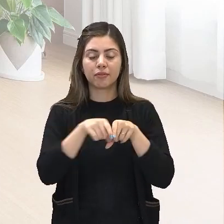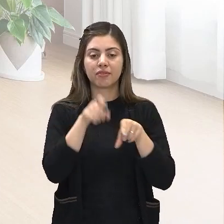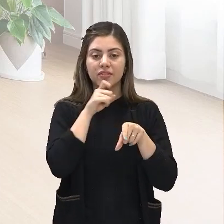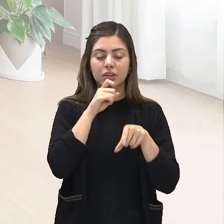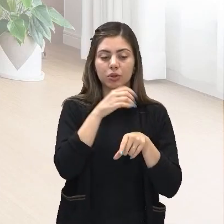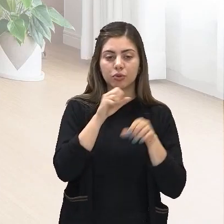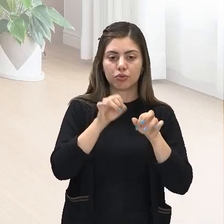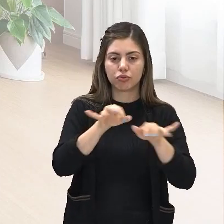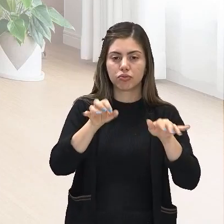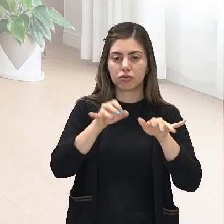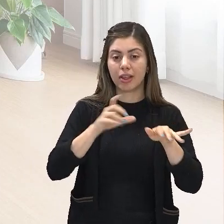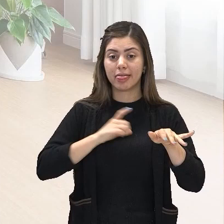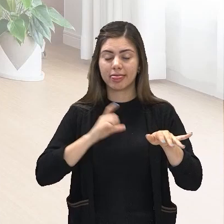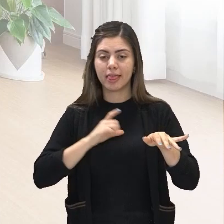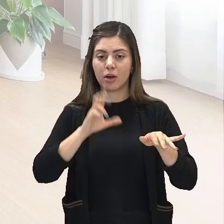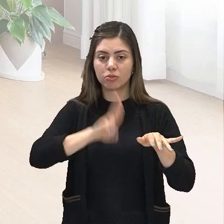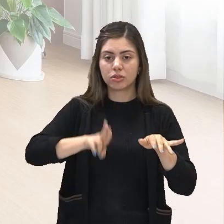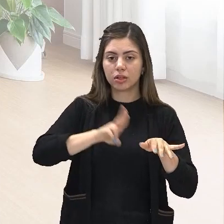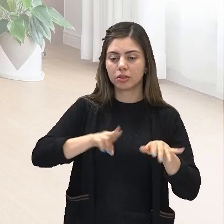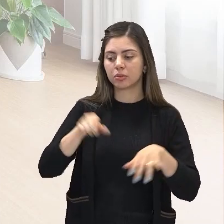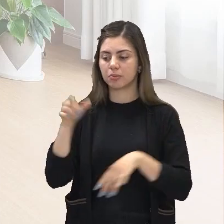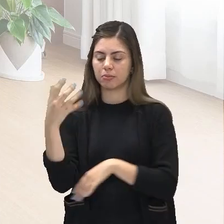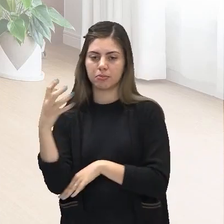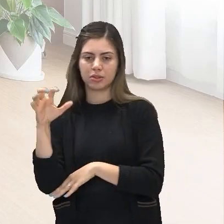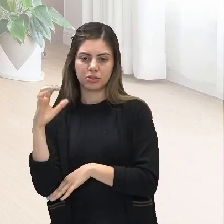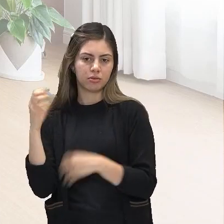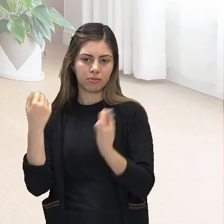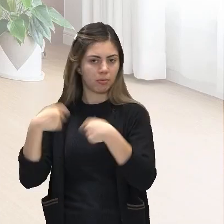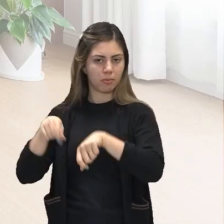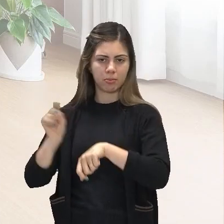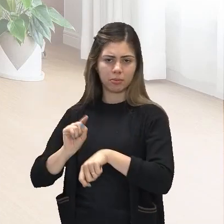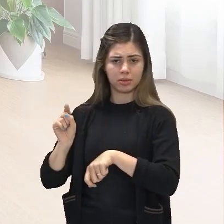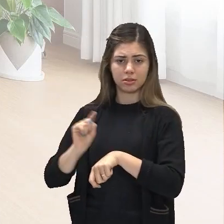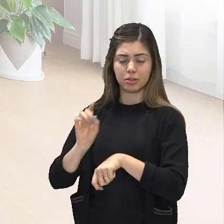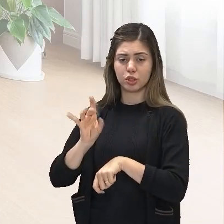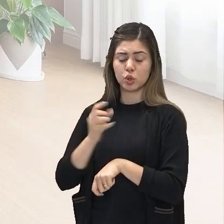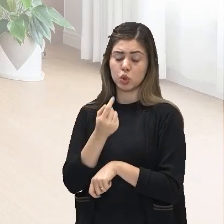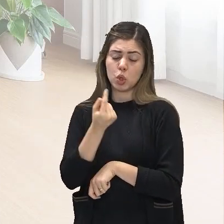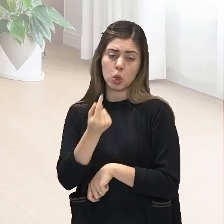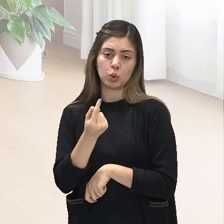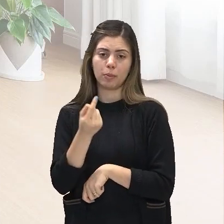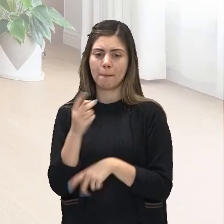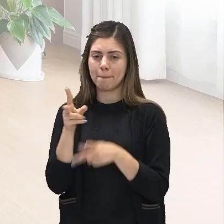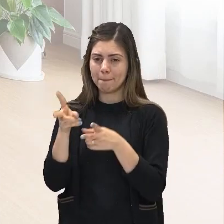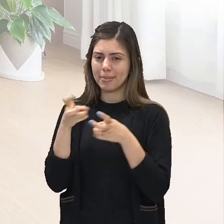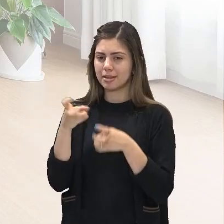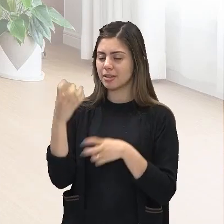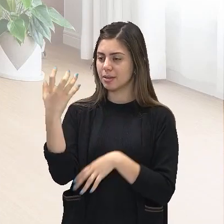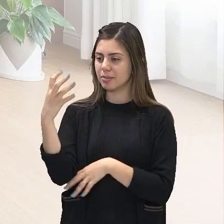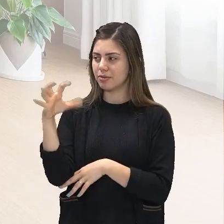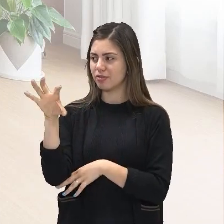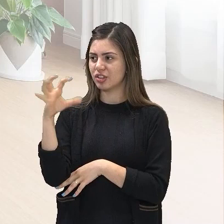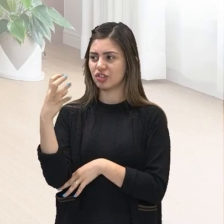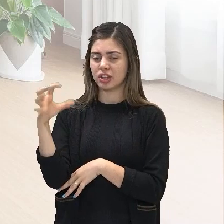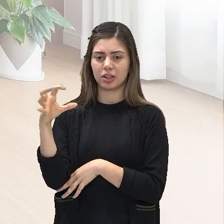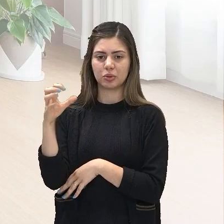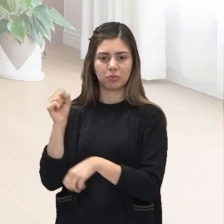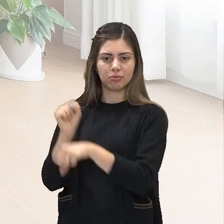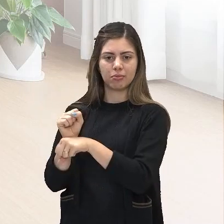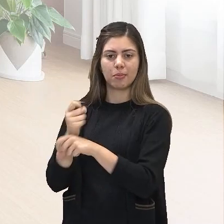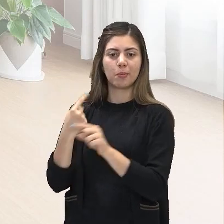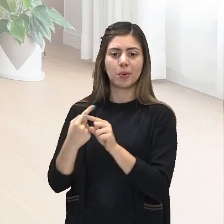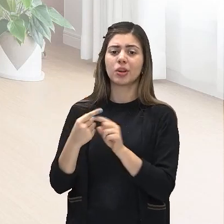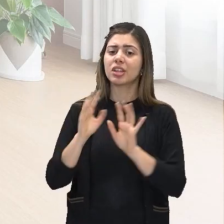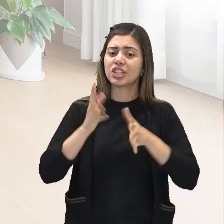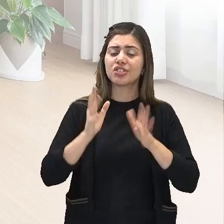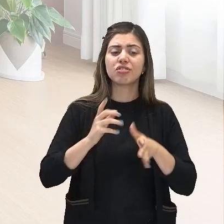o ventilador. Observa que ele está desligado aqui da tomada, não está aqui conectado, está parado ali as suas hélices, porque o ar-condicionado já está